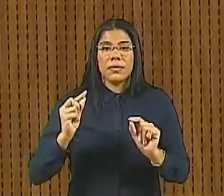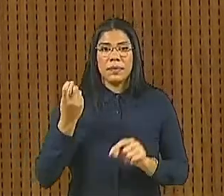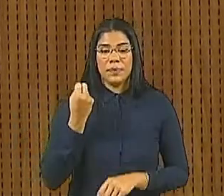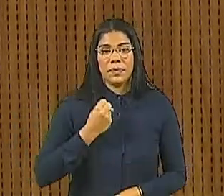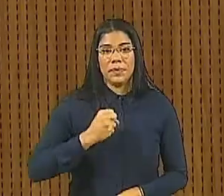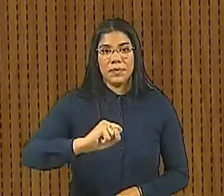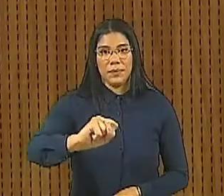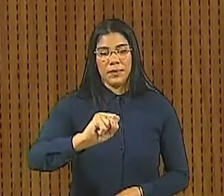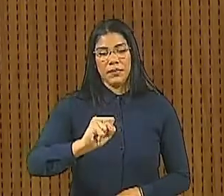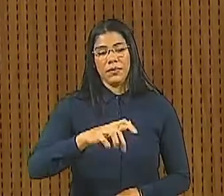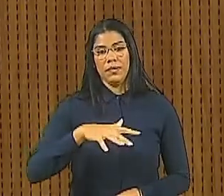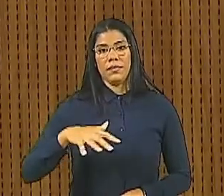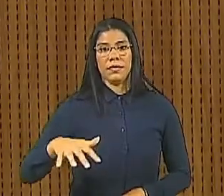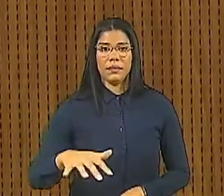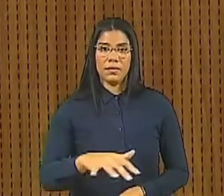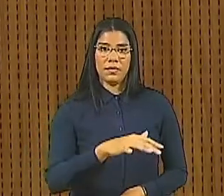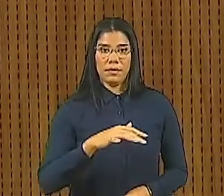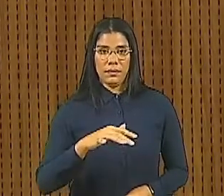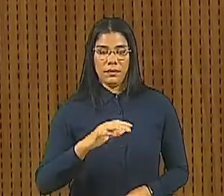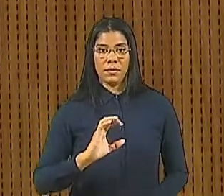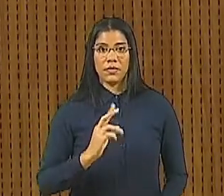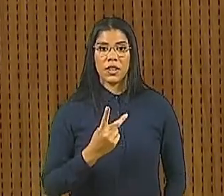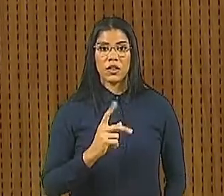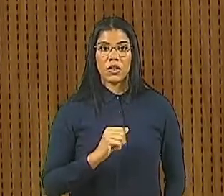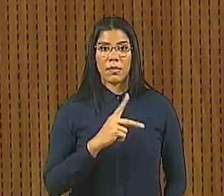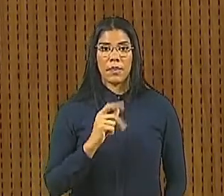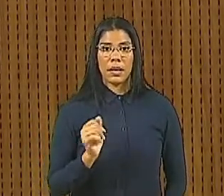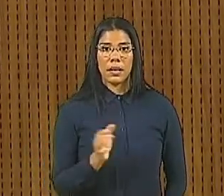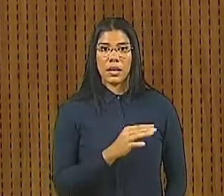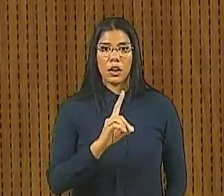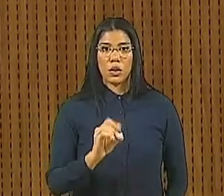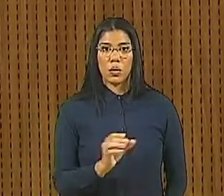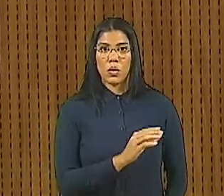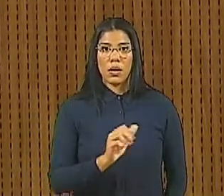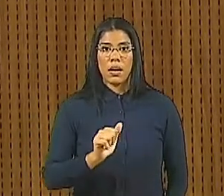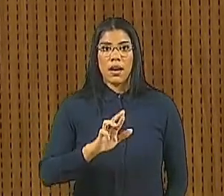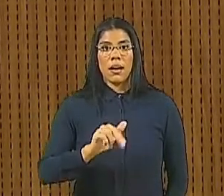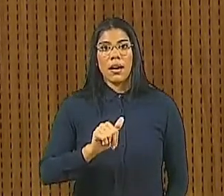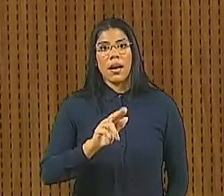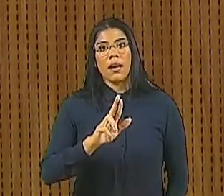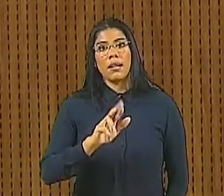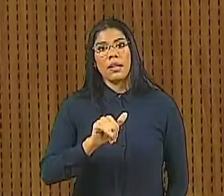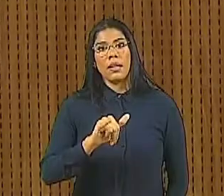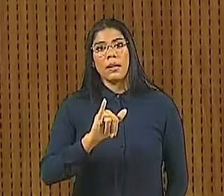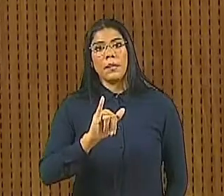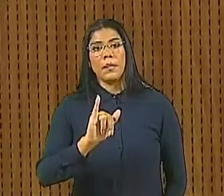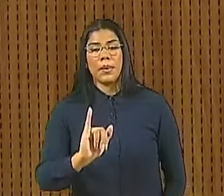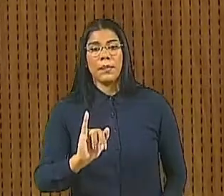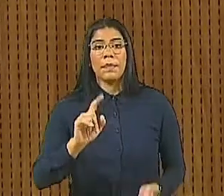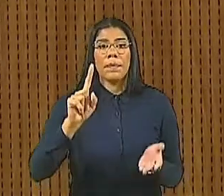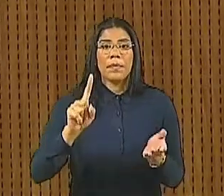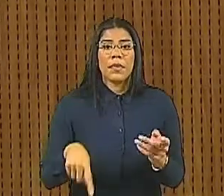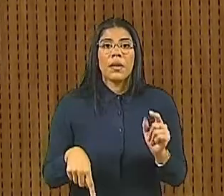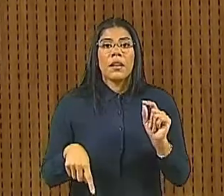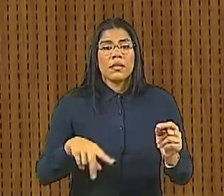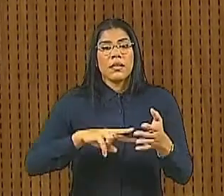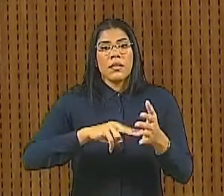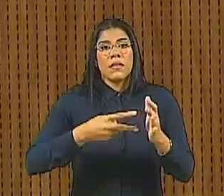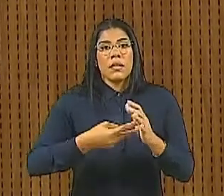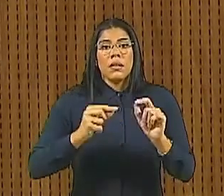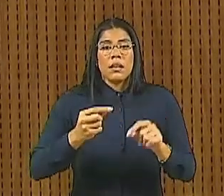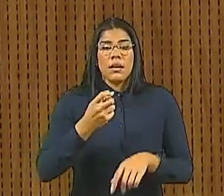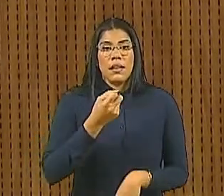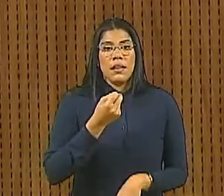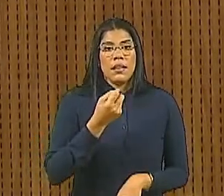a preservação da Chapada do Araripe. Salvar a Chapada do Araripe é salvar a água e as suas